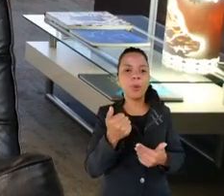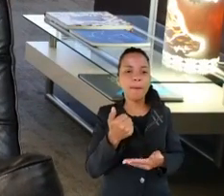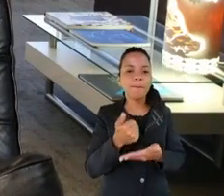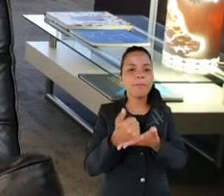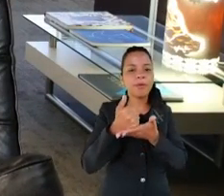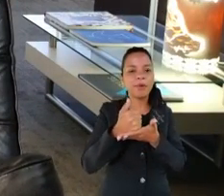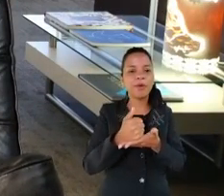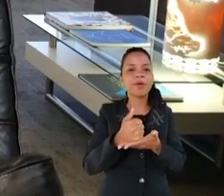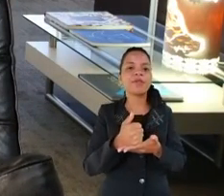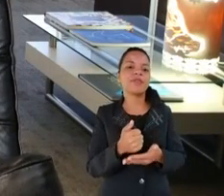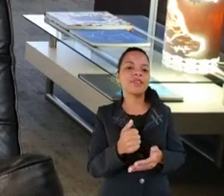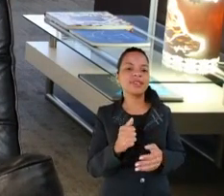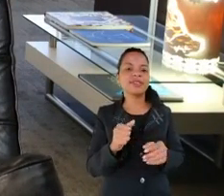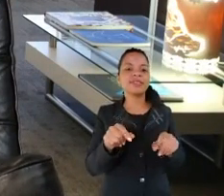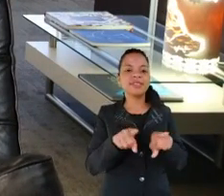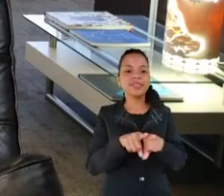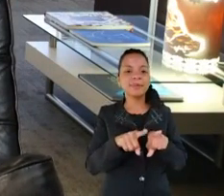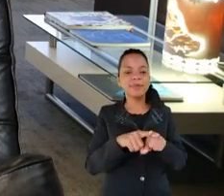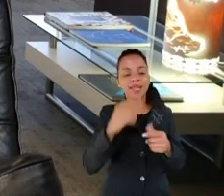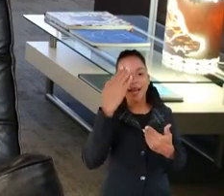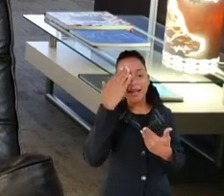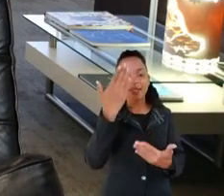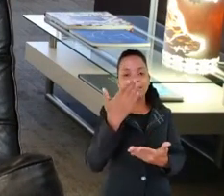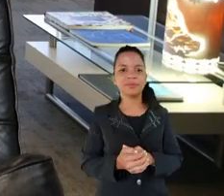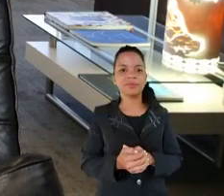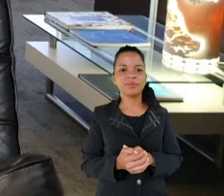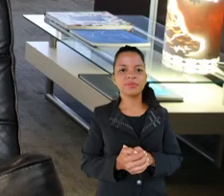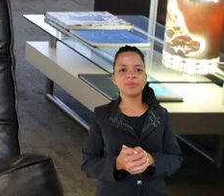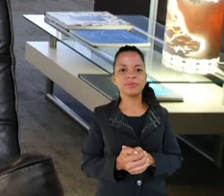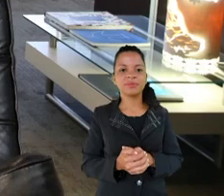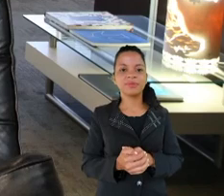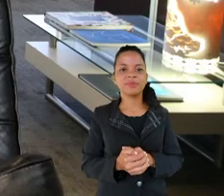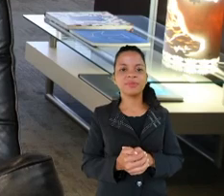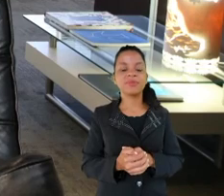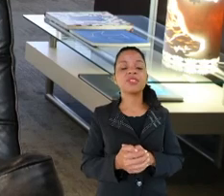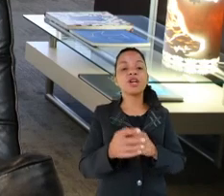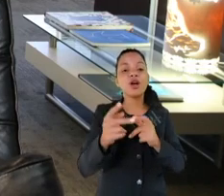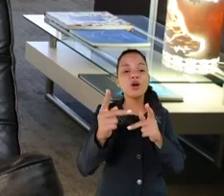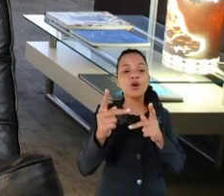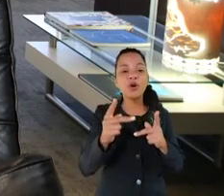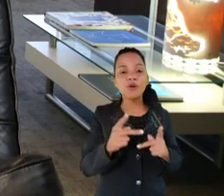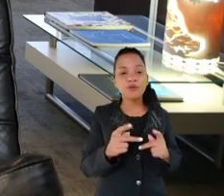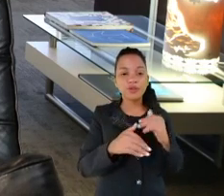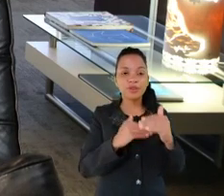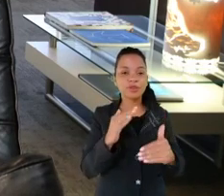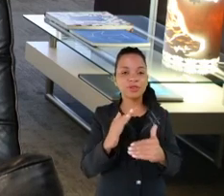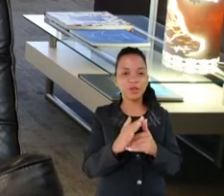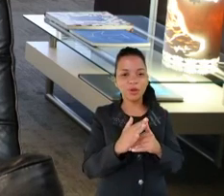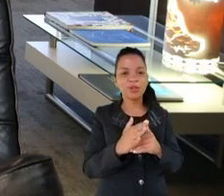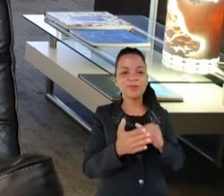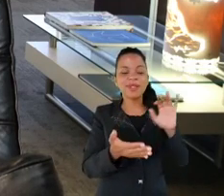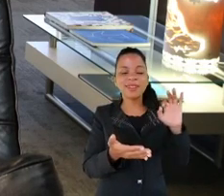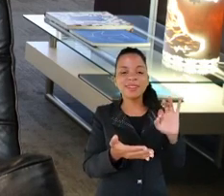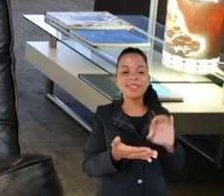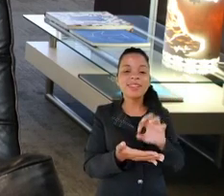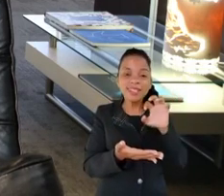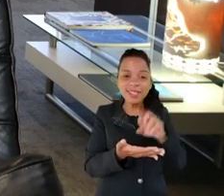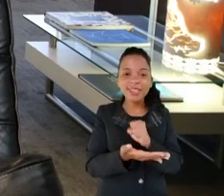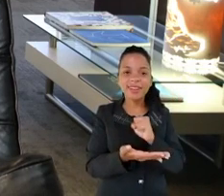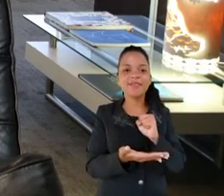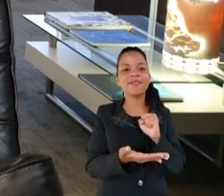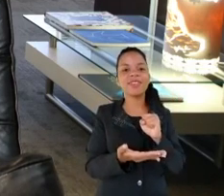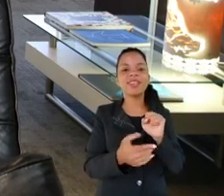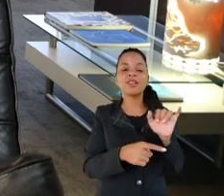aqui. Agradeço também a você que assistiu o evento e convido todos para se inscreverem no canal oficial do TJDFT no